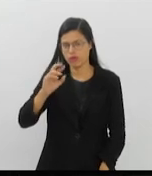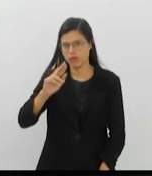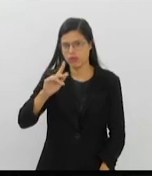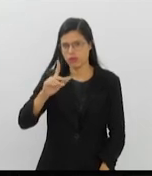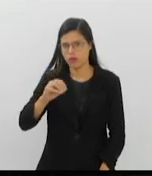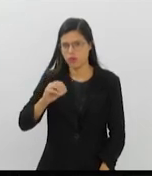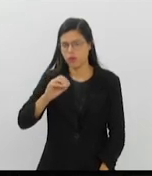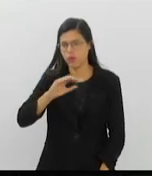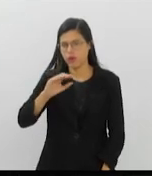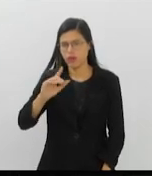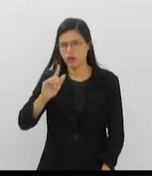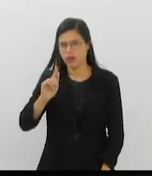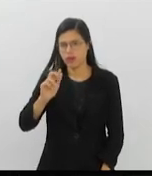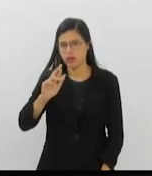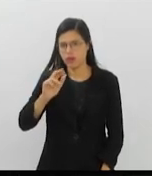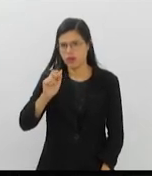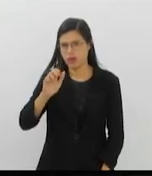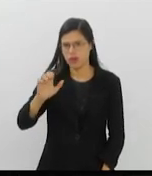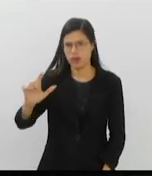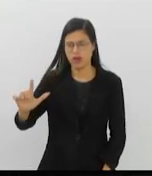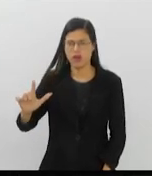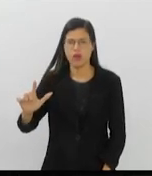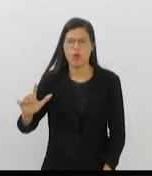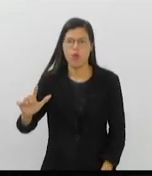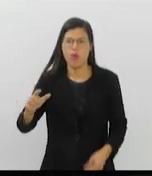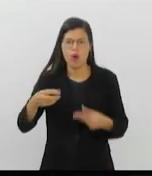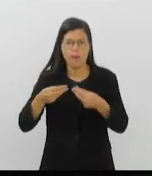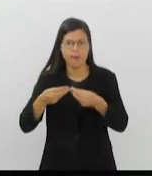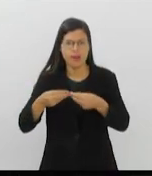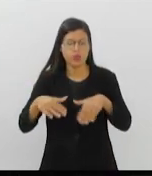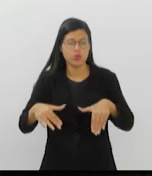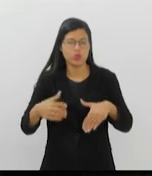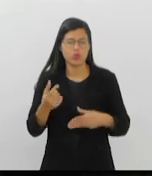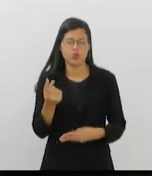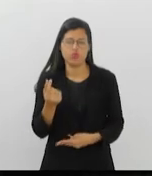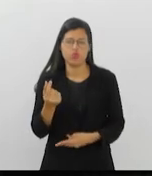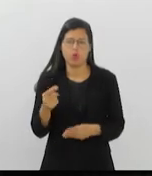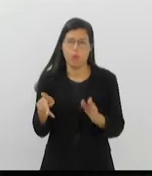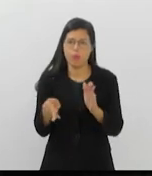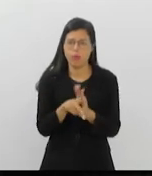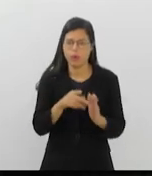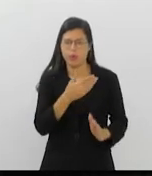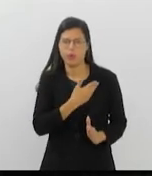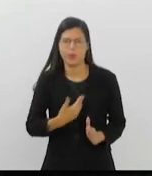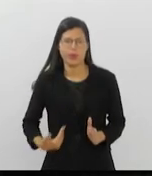descaso com dinheiro público desrespeito com a